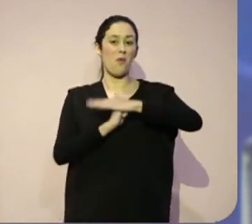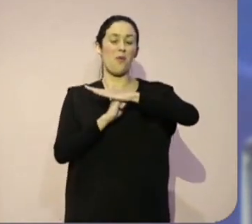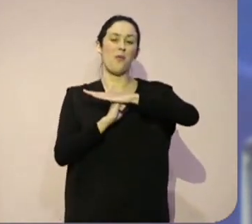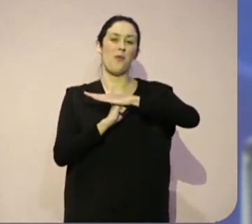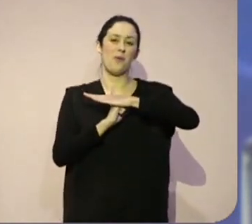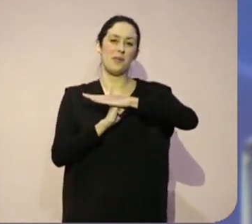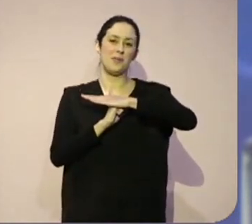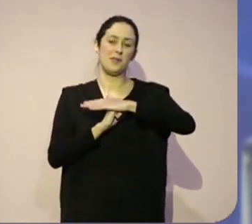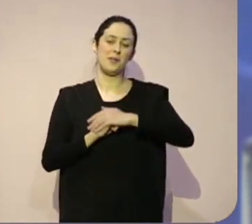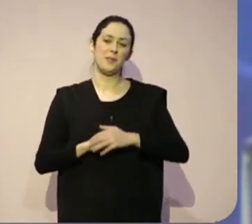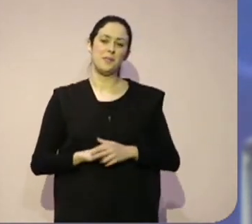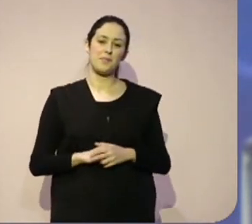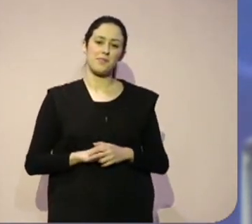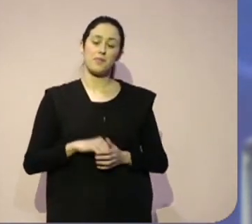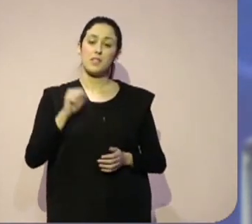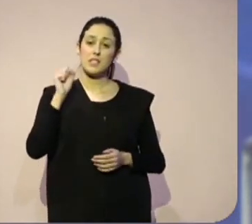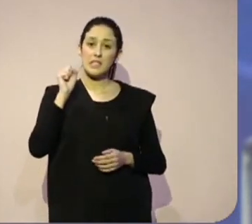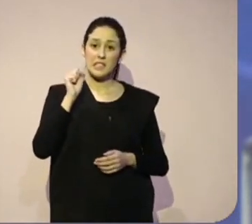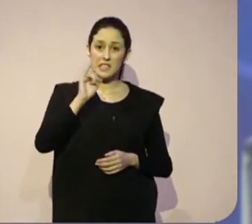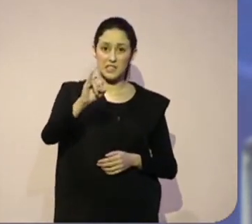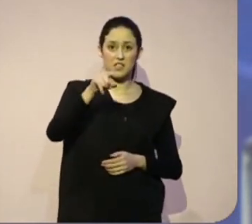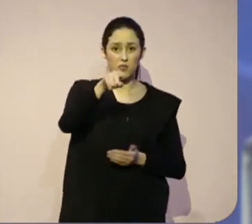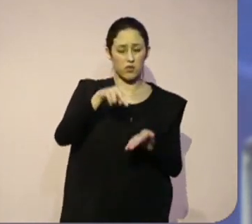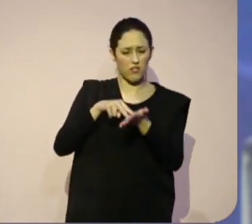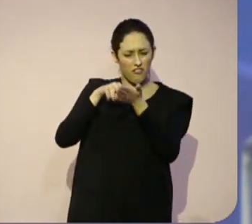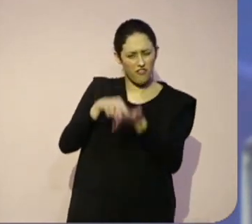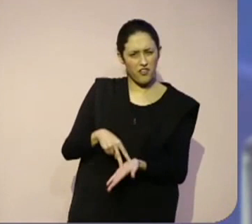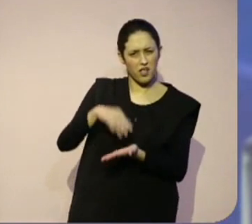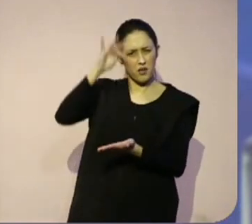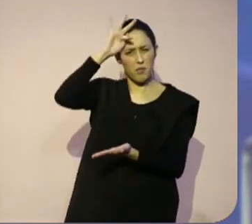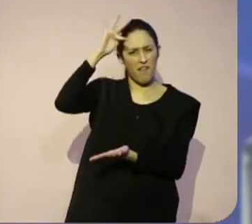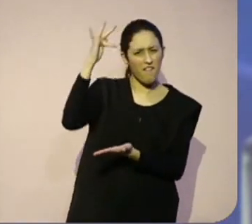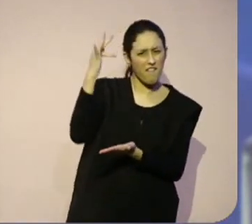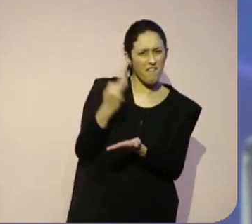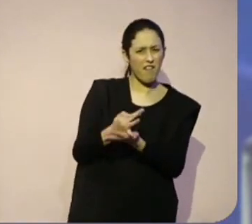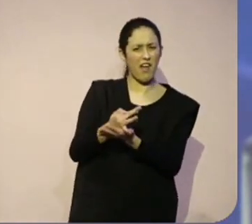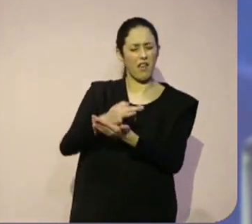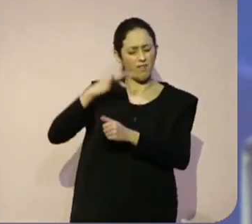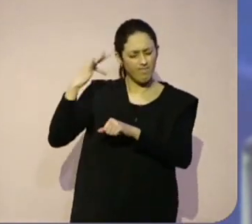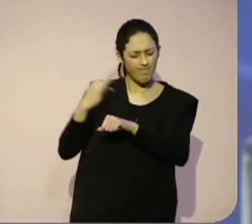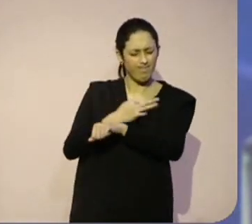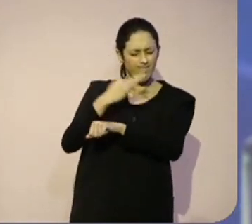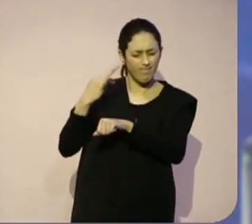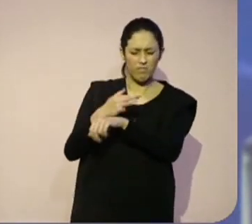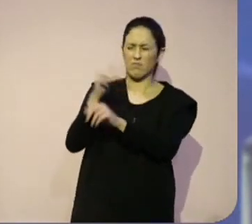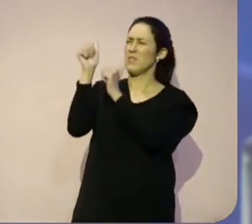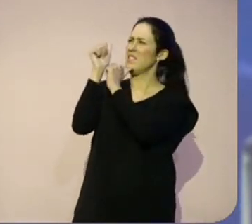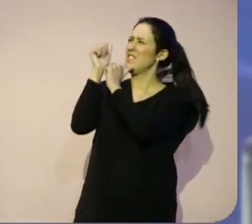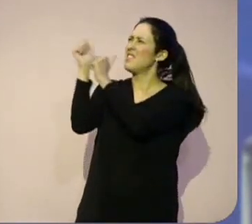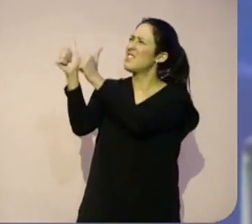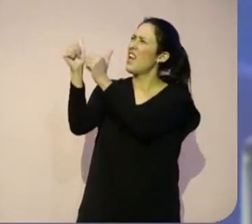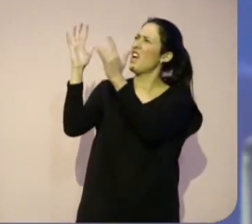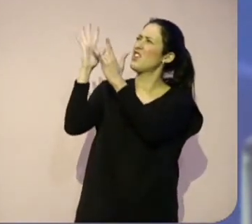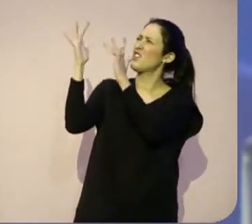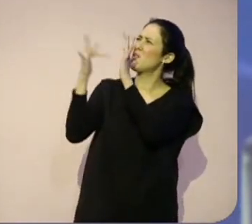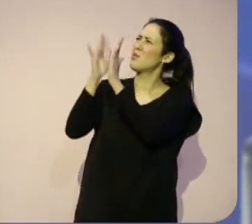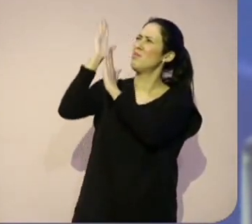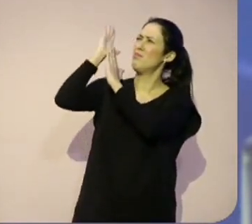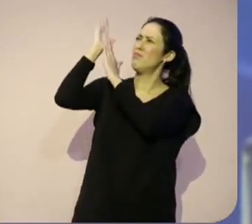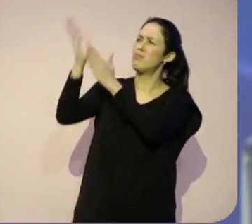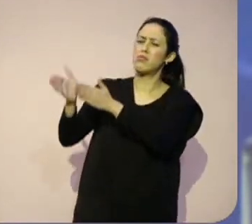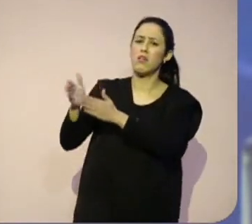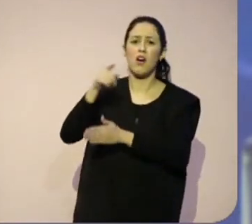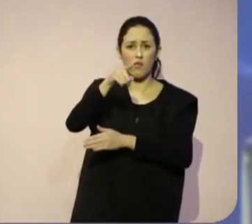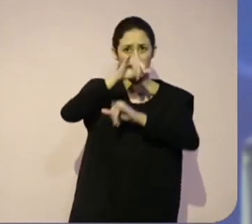Se você tem permanecido firme na sua fé e na sua perseverança, seguindo a Jesus, você tem proclamado o nome